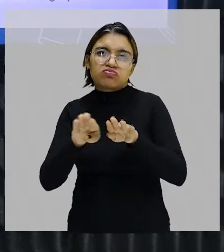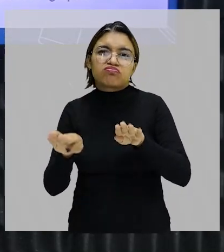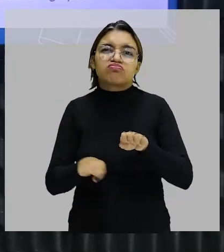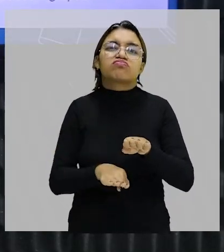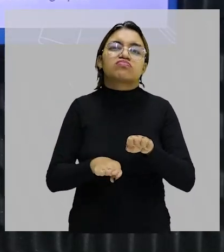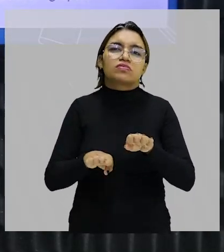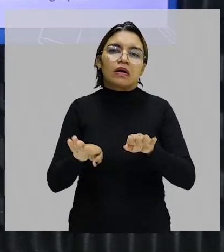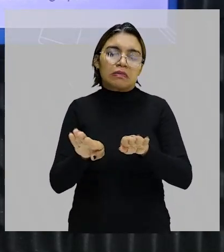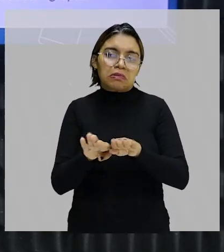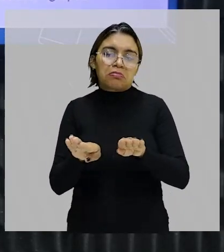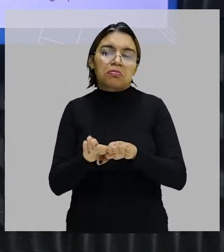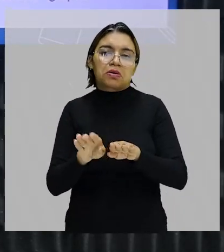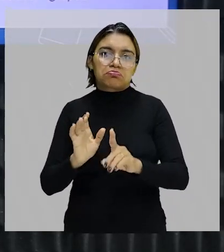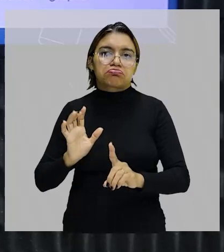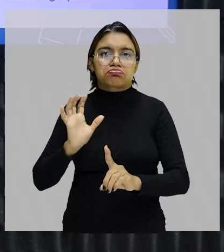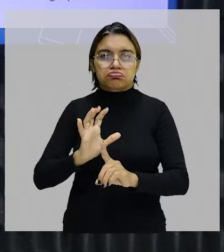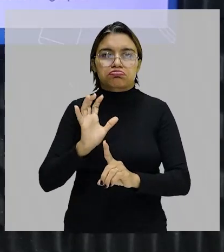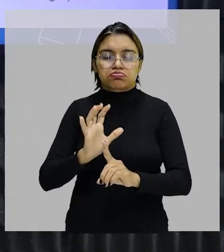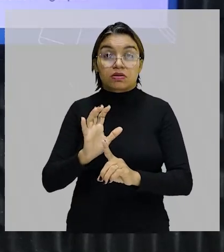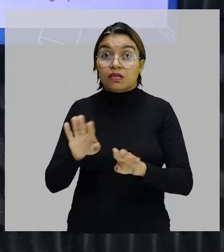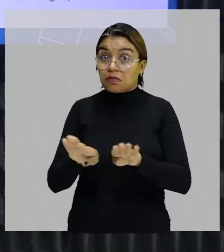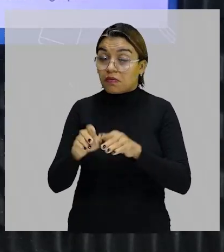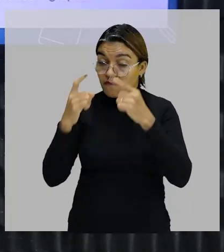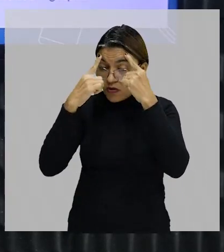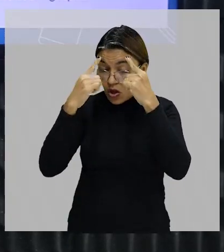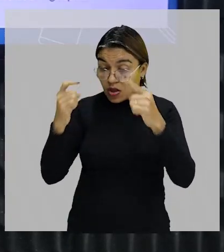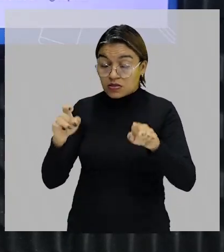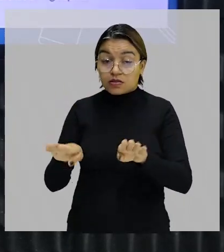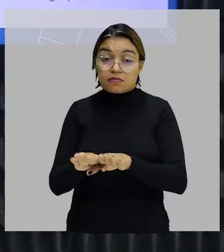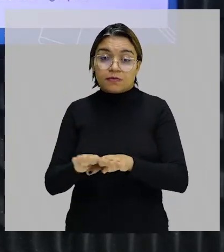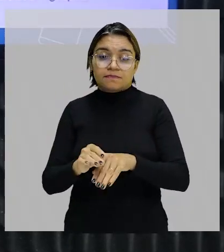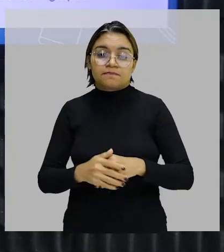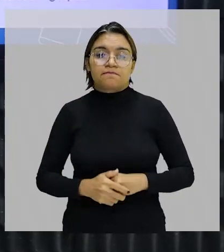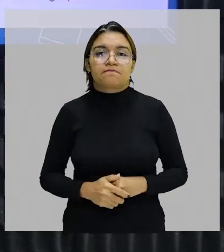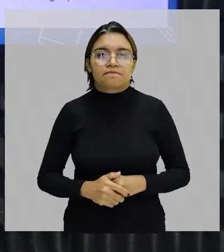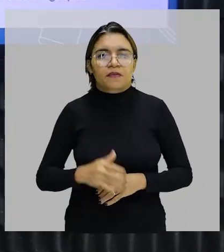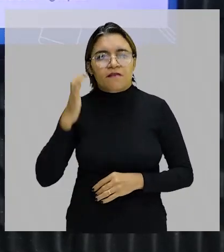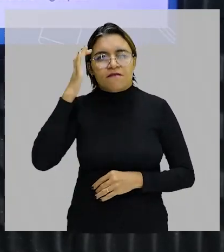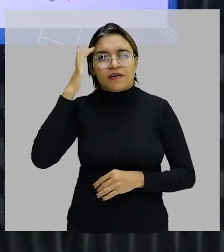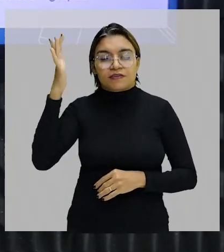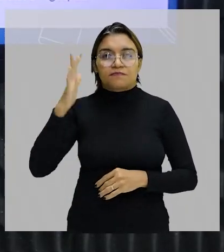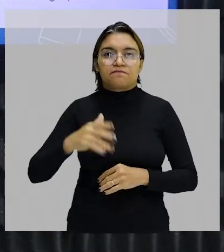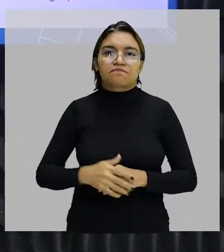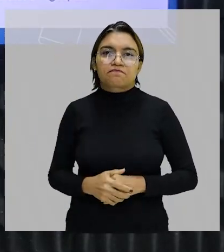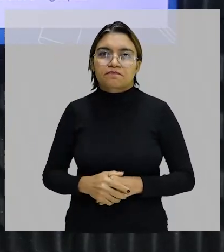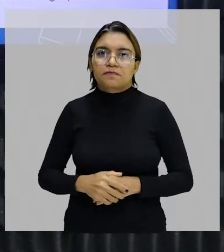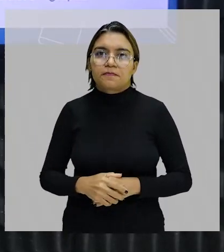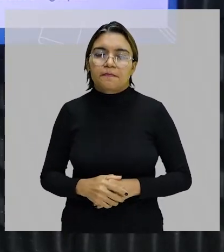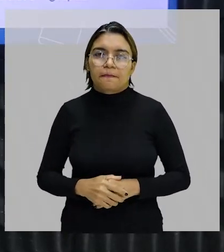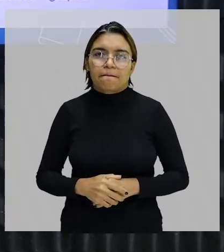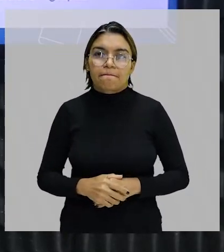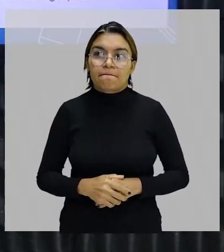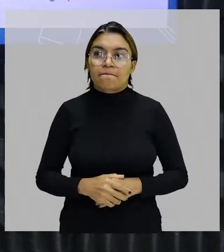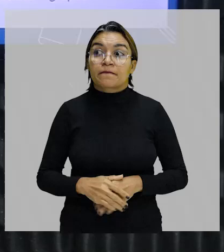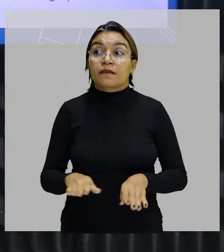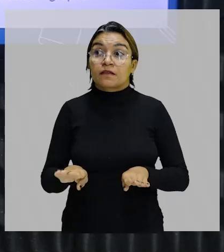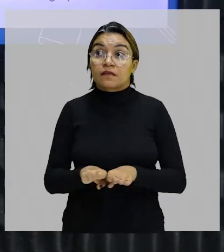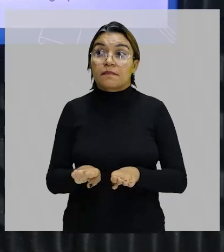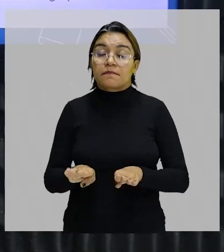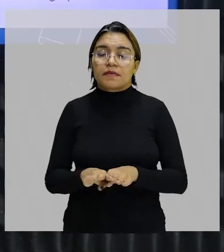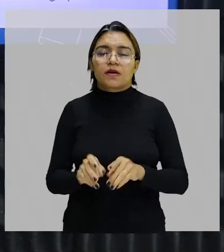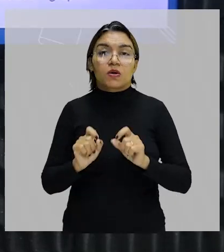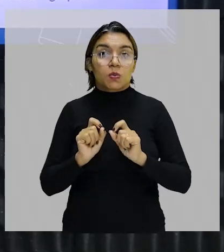contribuir relativo à violência também. Belezinha? Muito fácil, né? E a gente não pode deixar de falar de